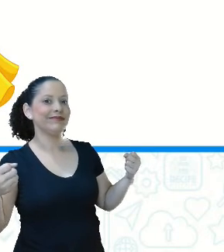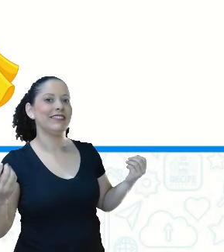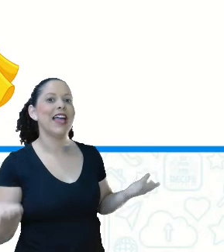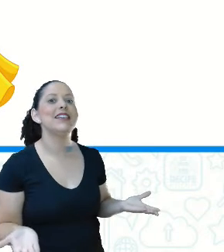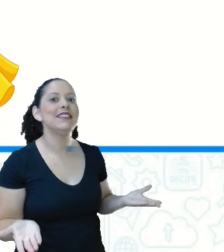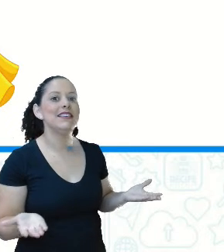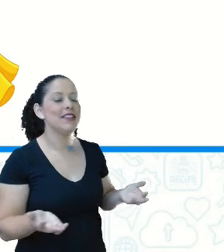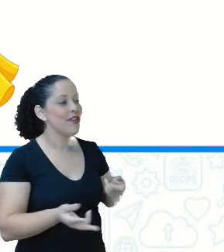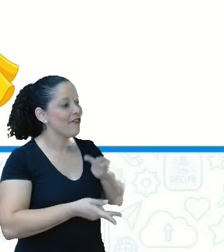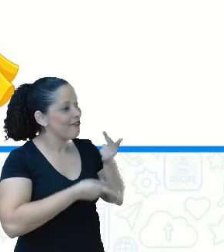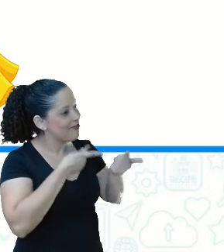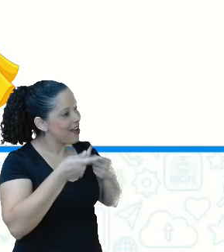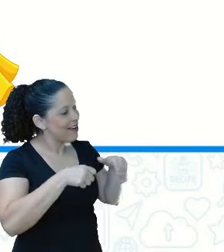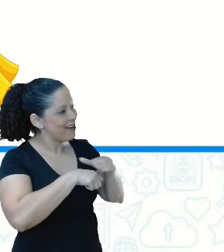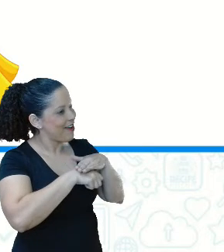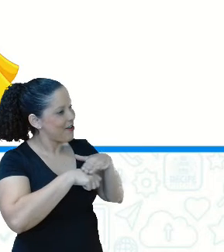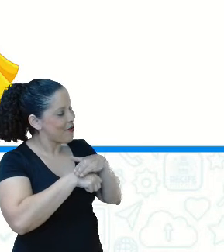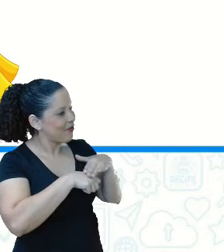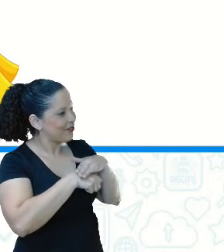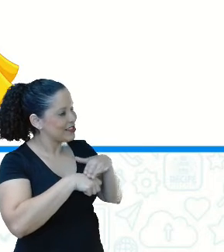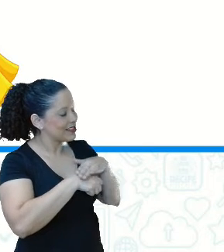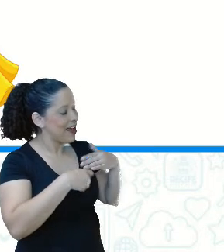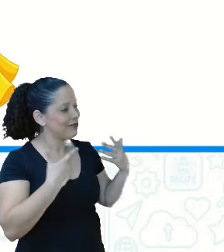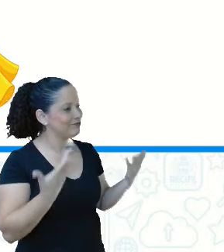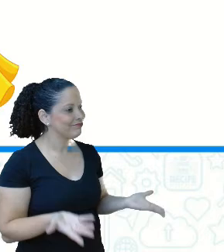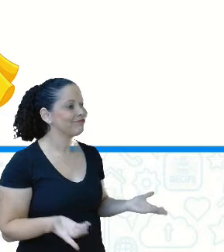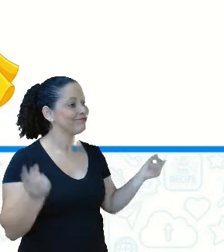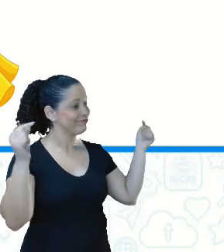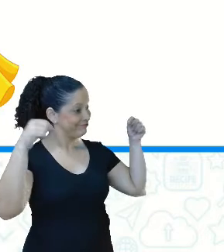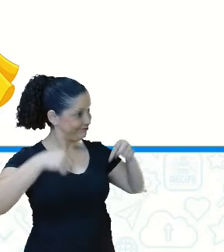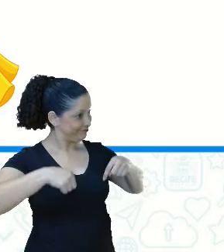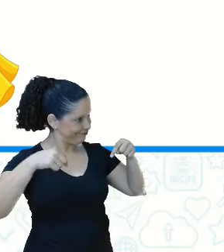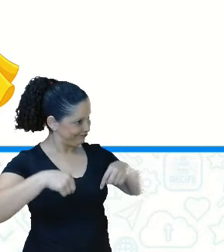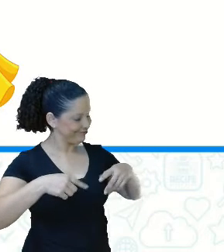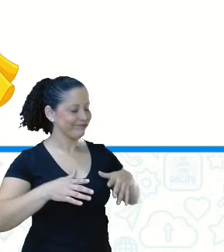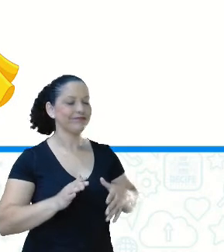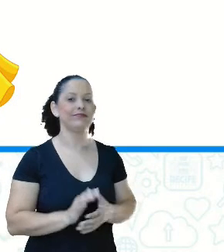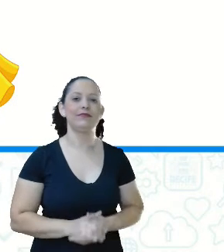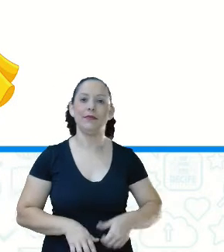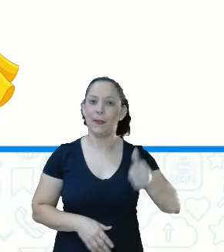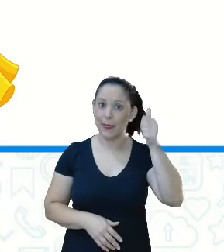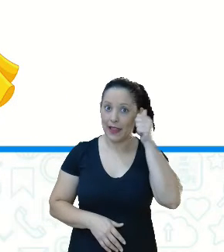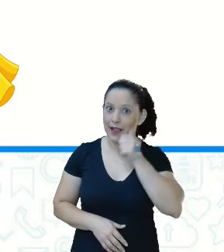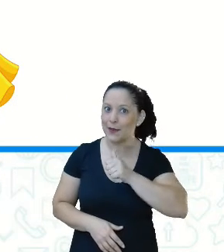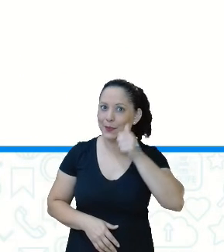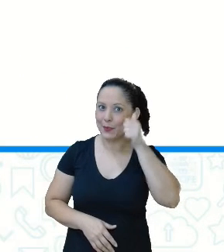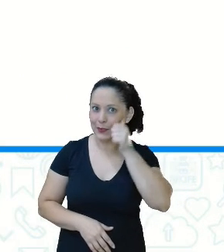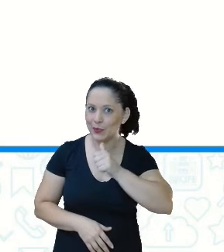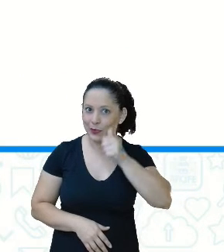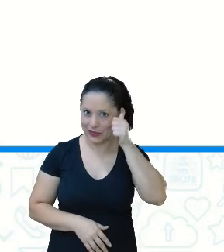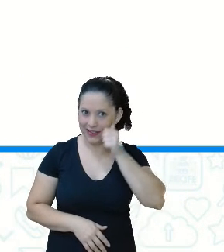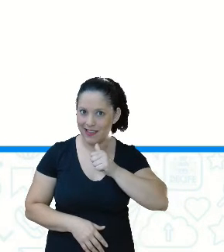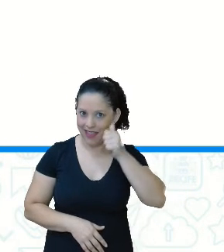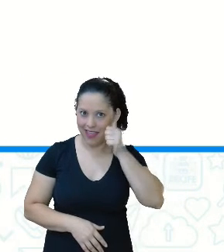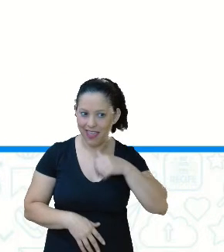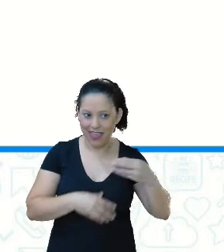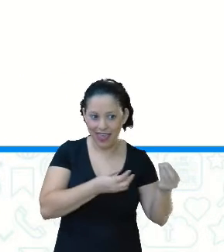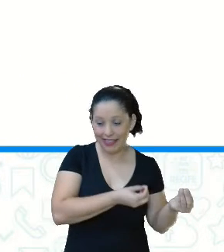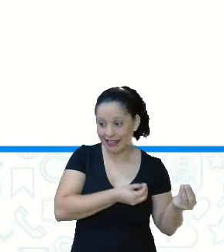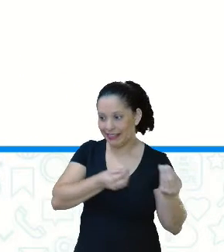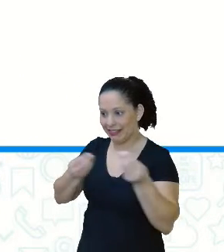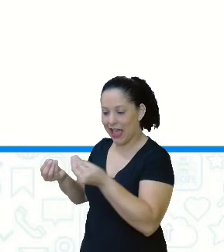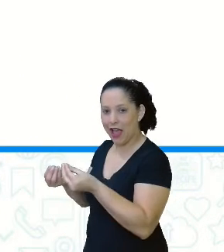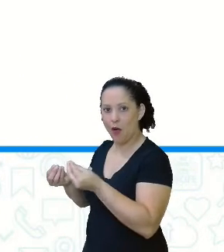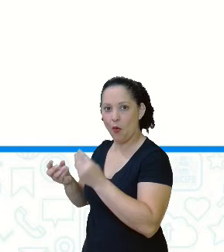começou a falar com a simpática senhora. Esta quis lhe oferecer uma fita para pôr o pescoço.